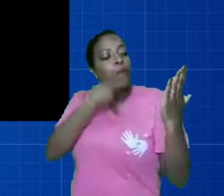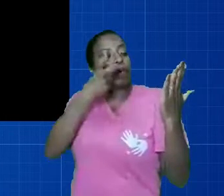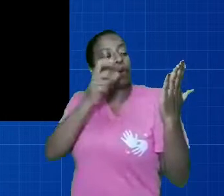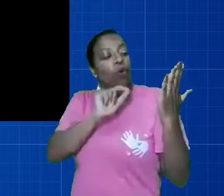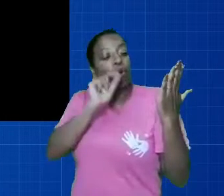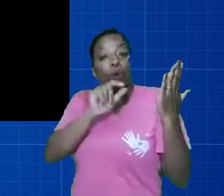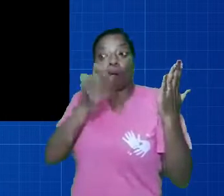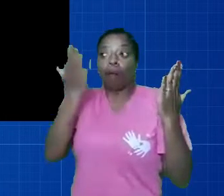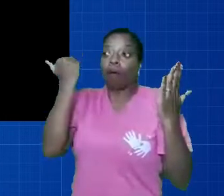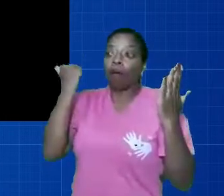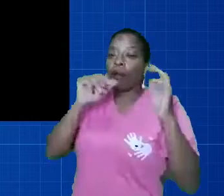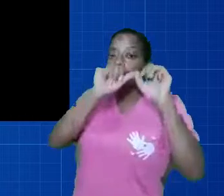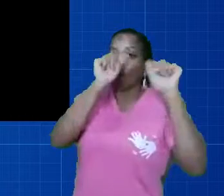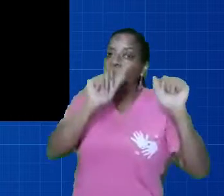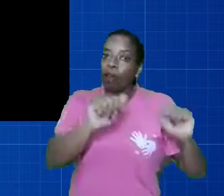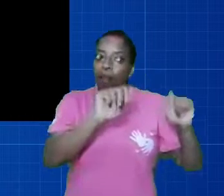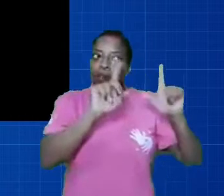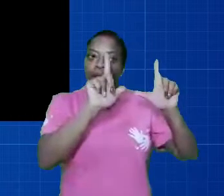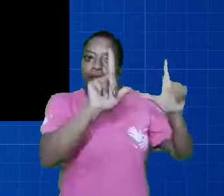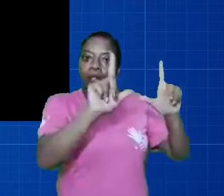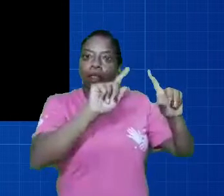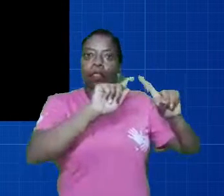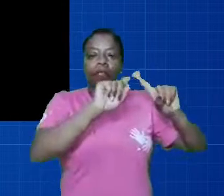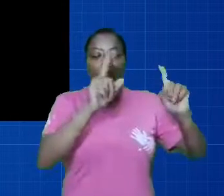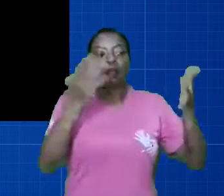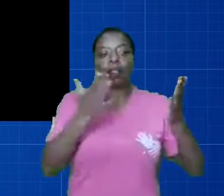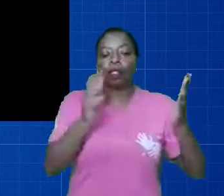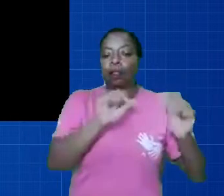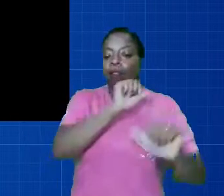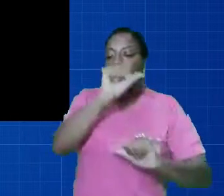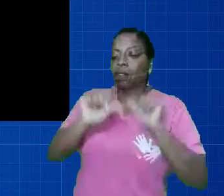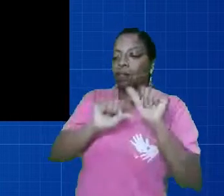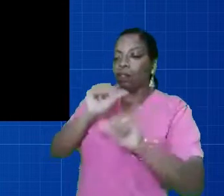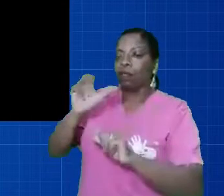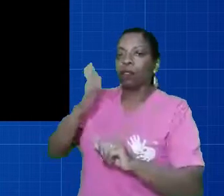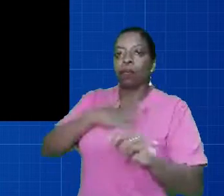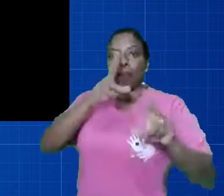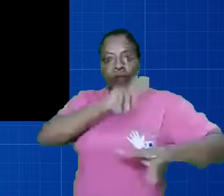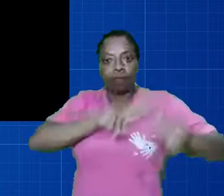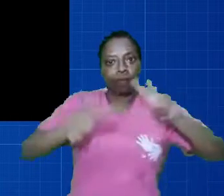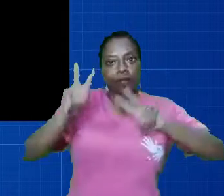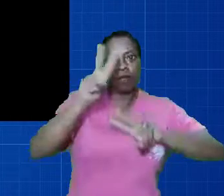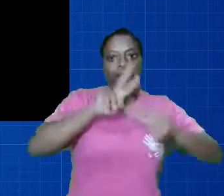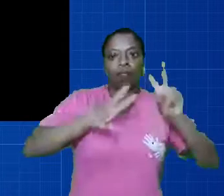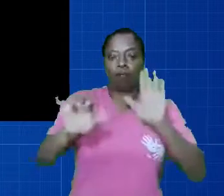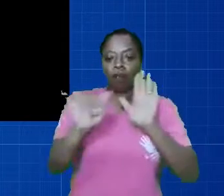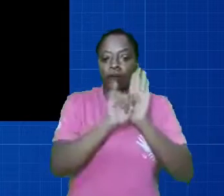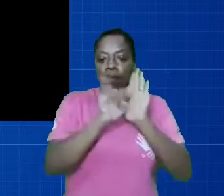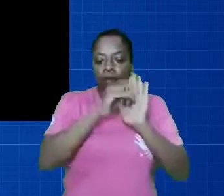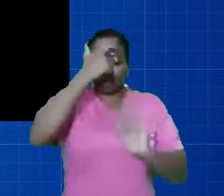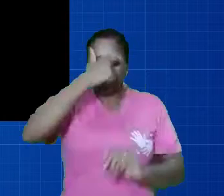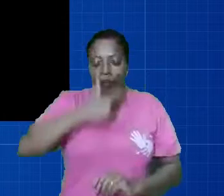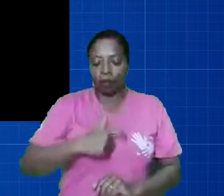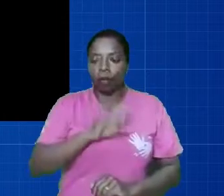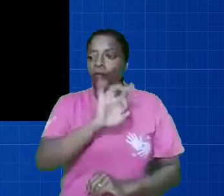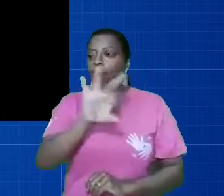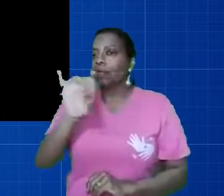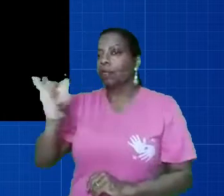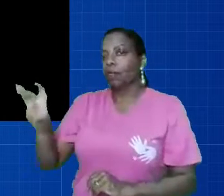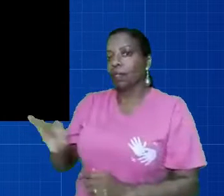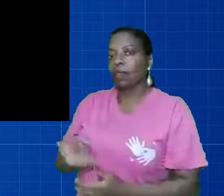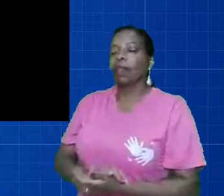do Amenófis está presente aqui como referência, mas no, na identidade de cada um desses alunos,